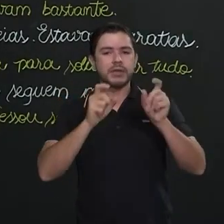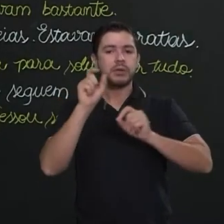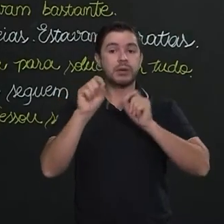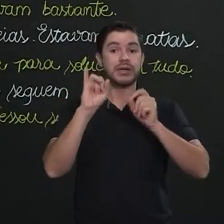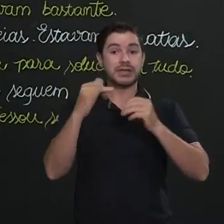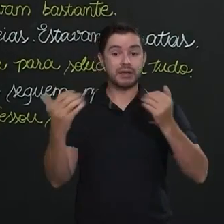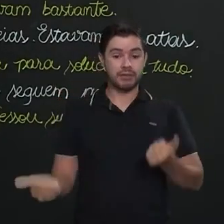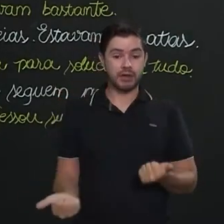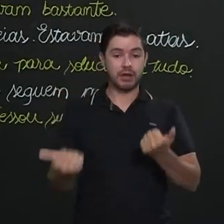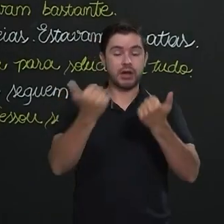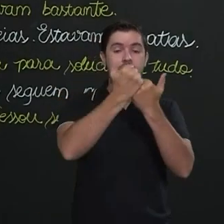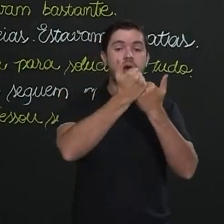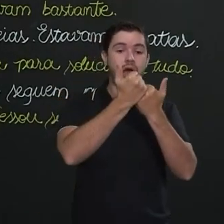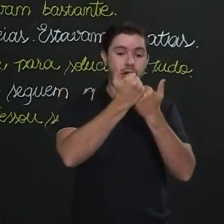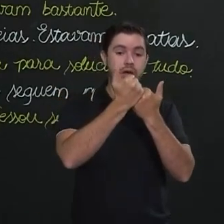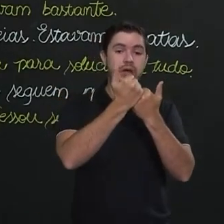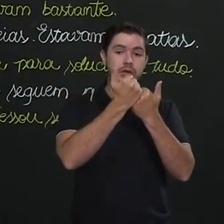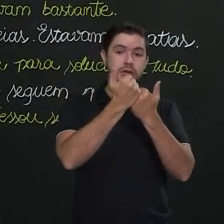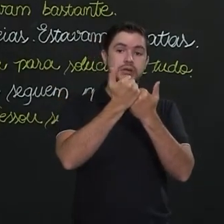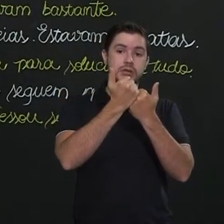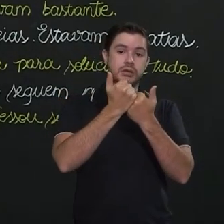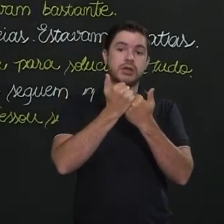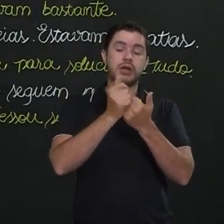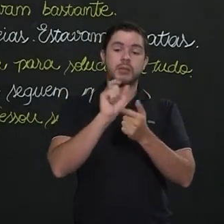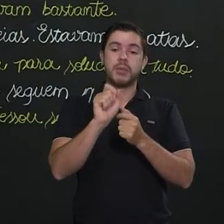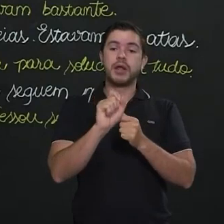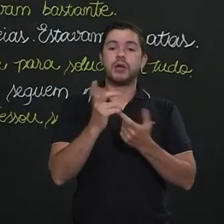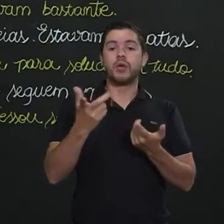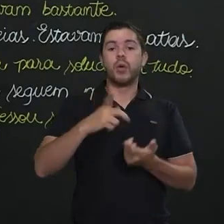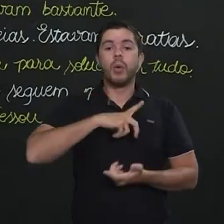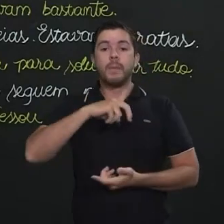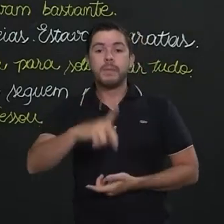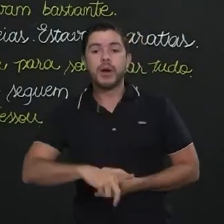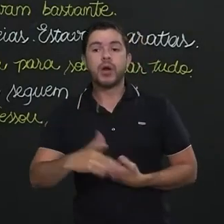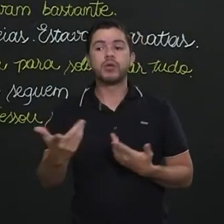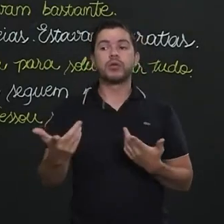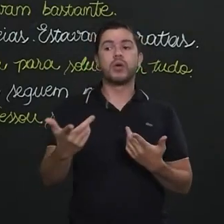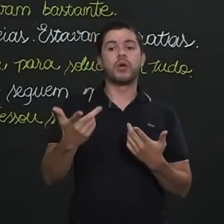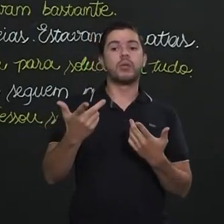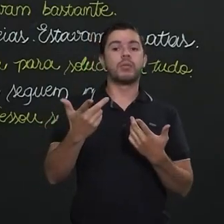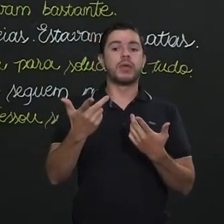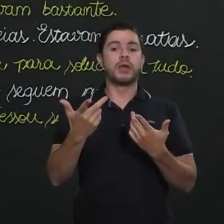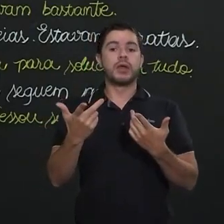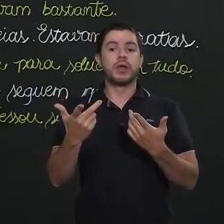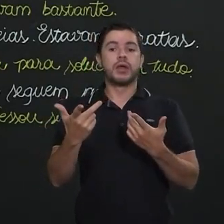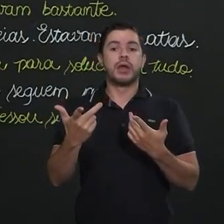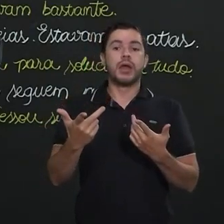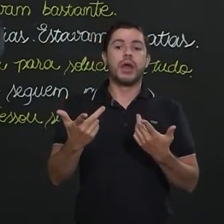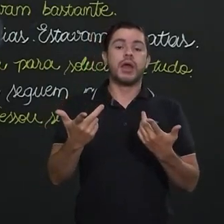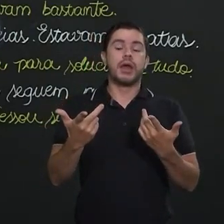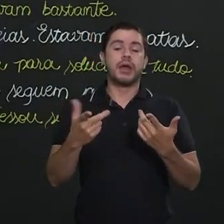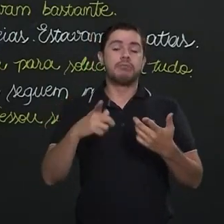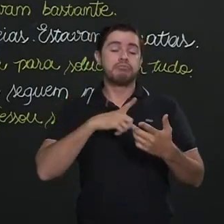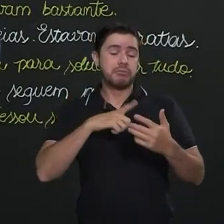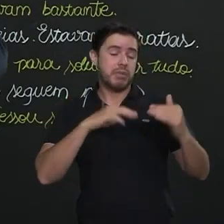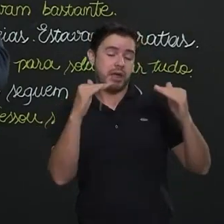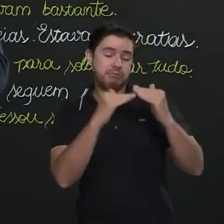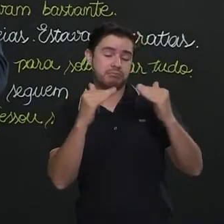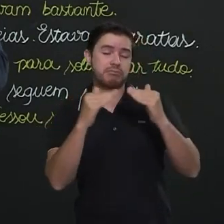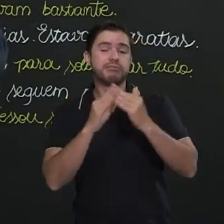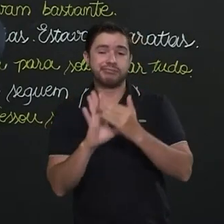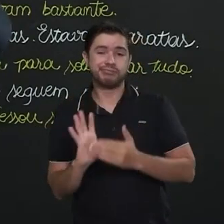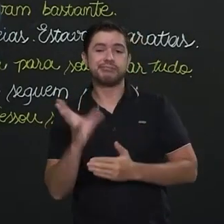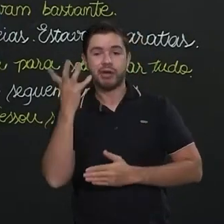faço a substituição de uma expressão com substantivo pelos pronomes nominais, isso também vai acontecer, ou seja, a concordância também